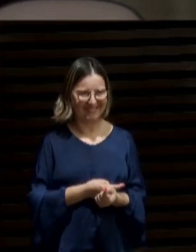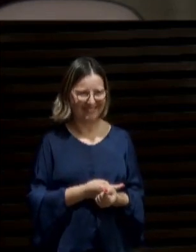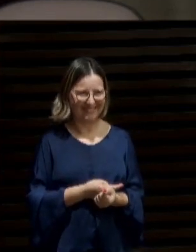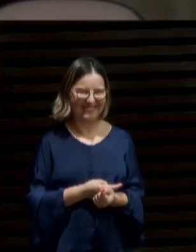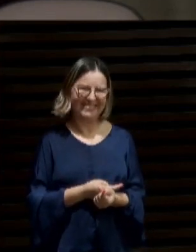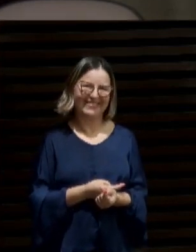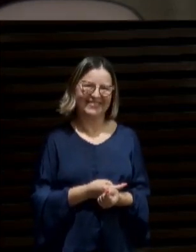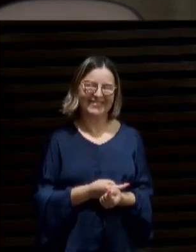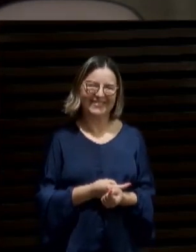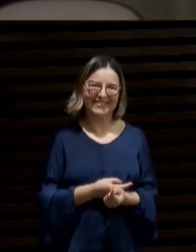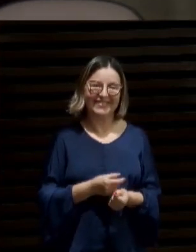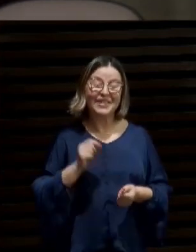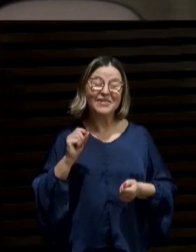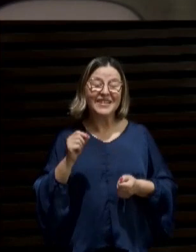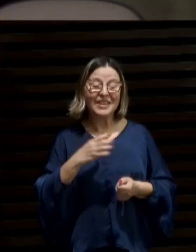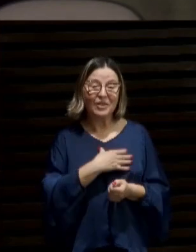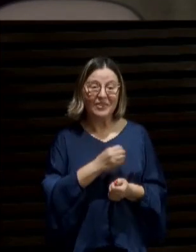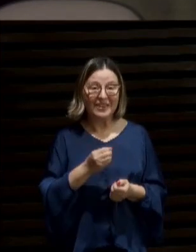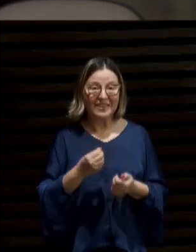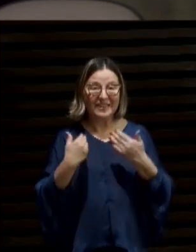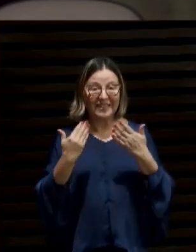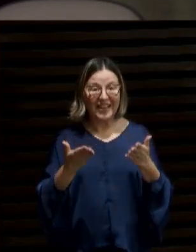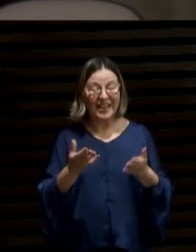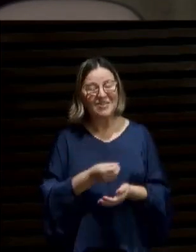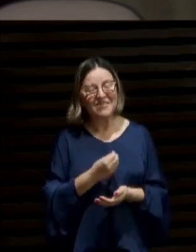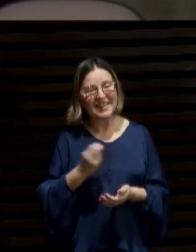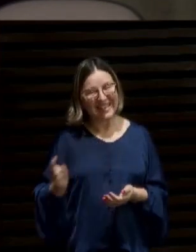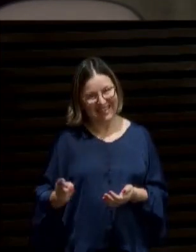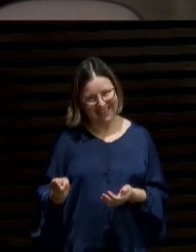A quem o Filho dá a vida